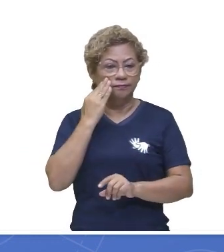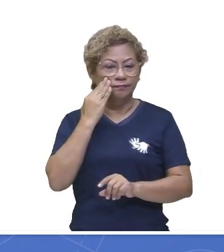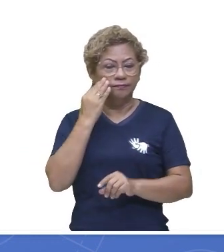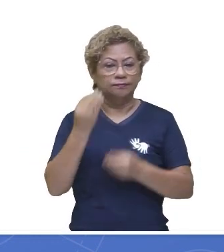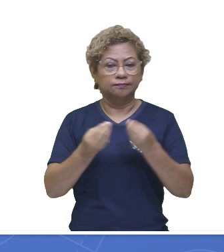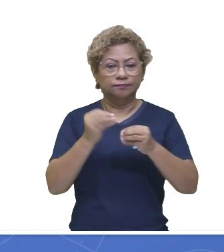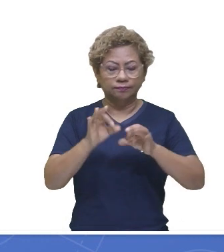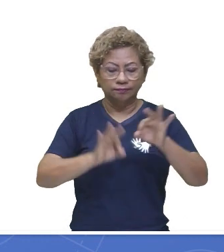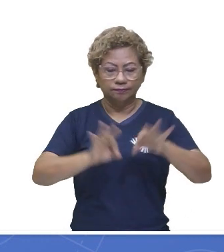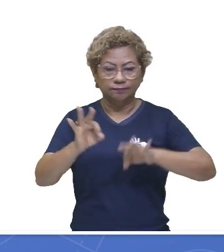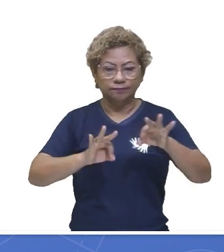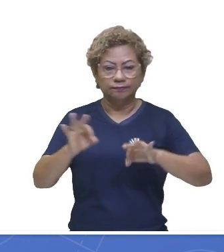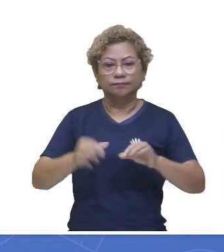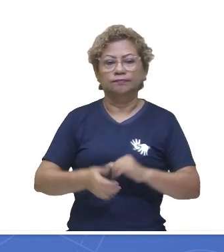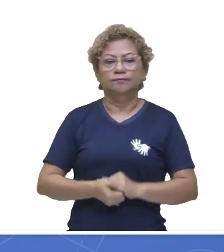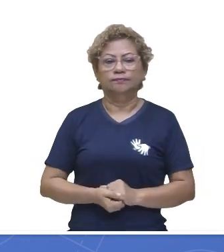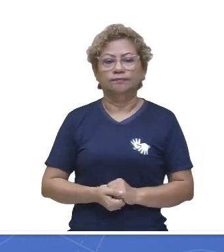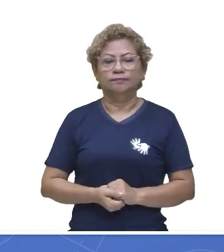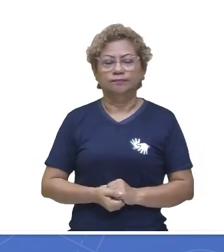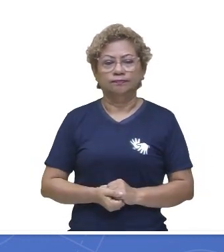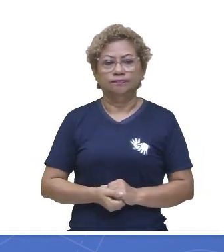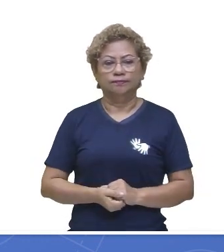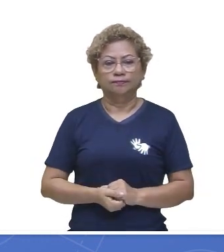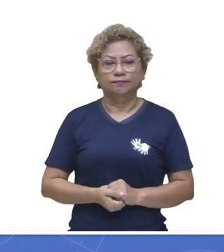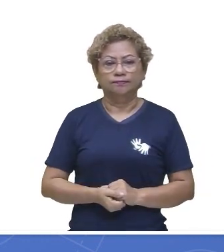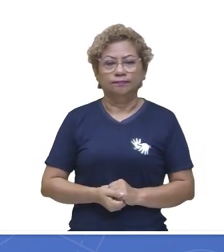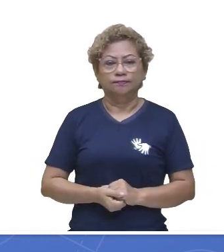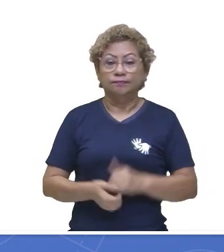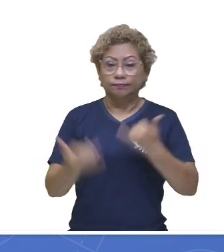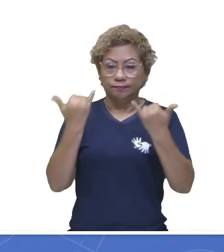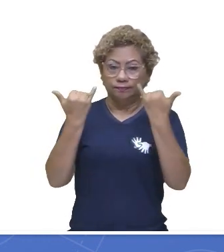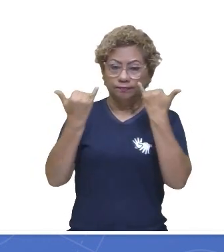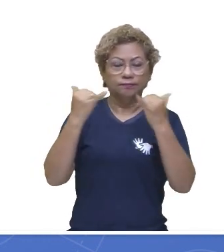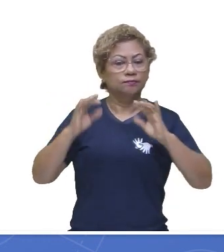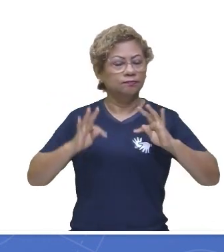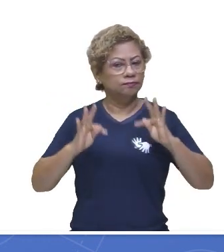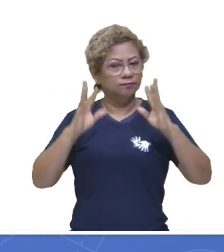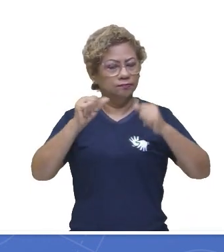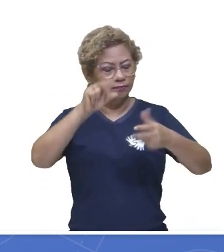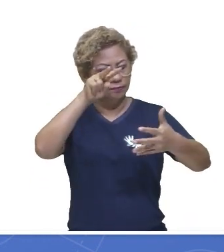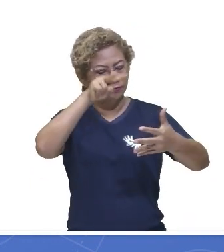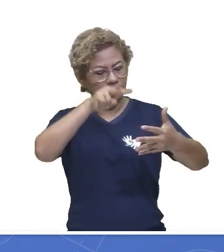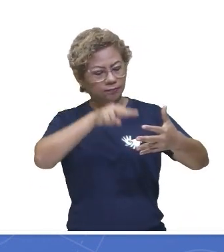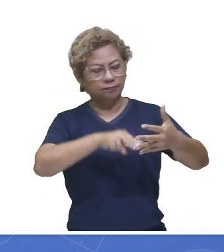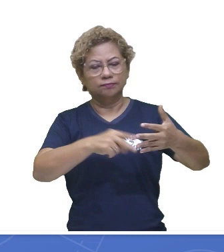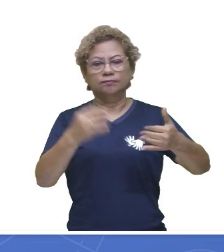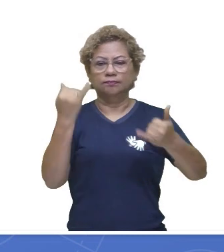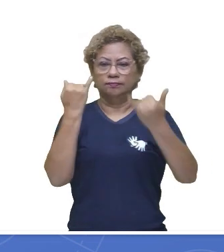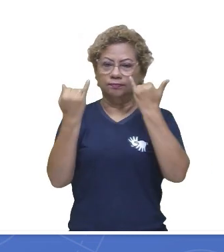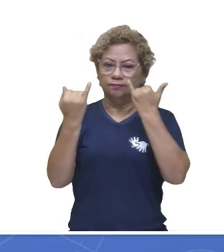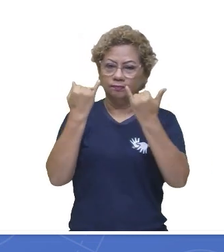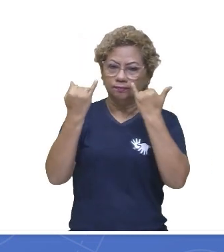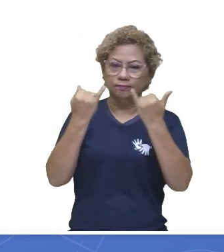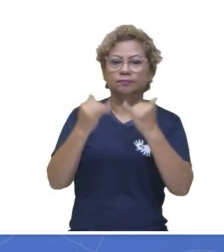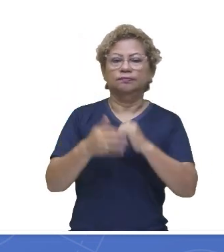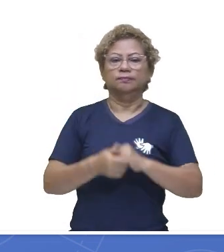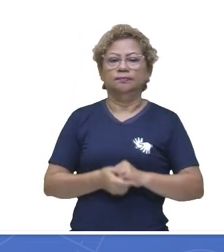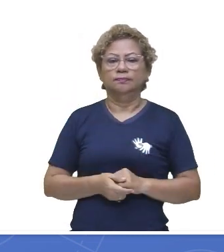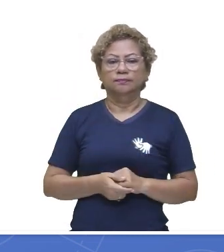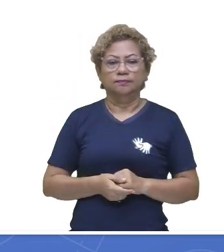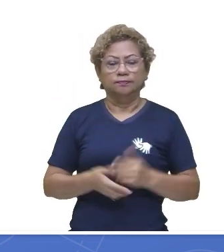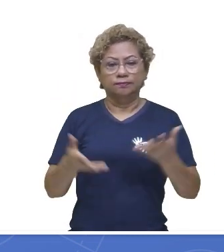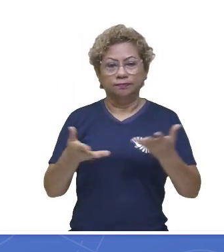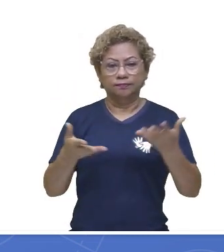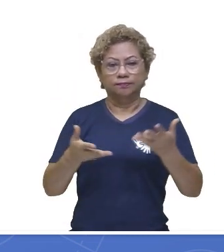solução? Começando aqui pelos dados da questão, né? Nós estamos aqui a massa, 200 kg, tiramos